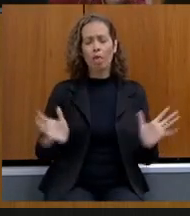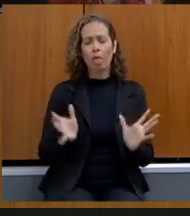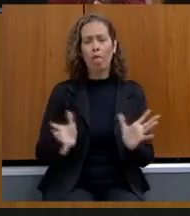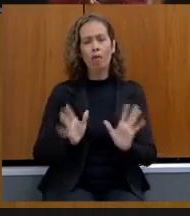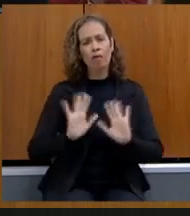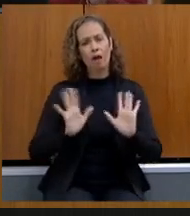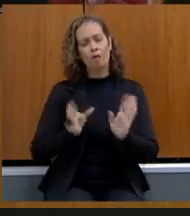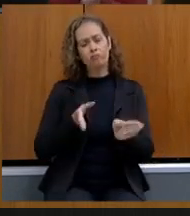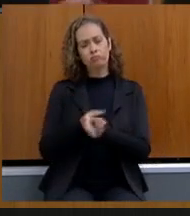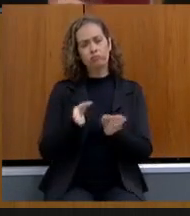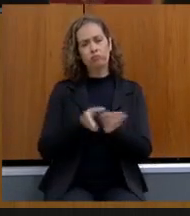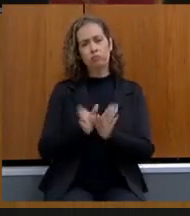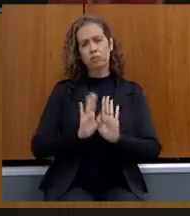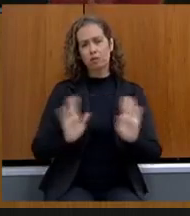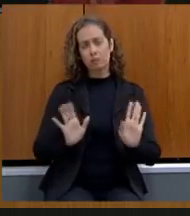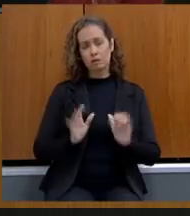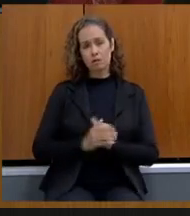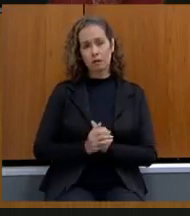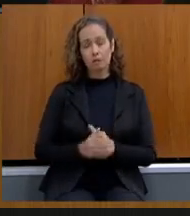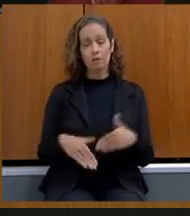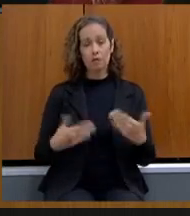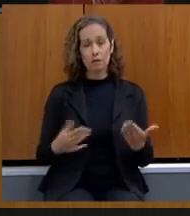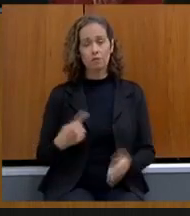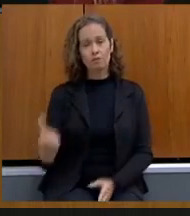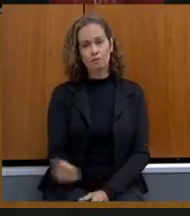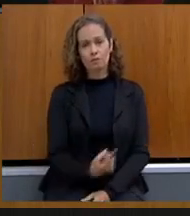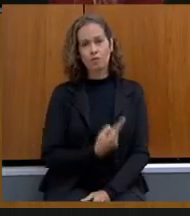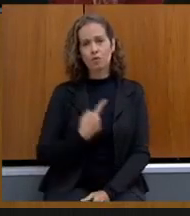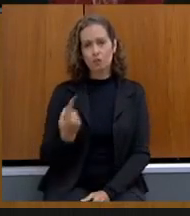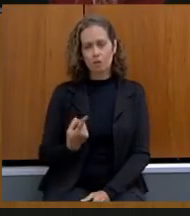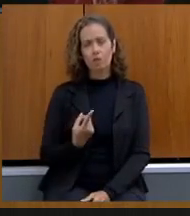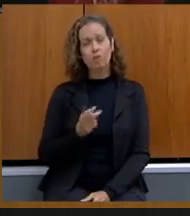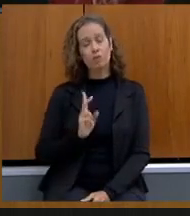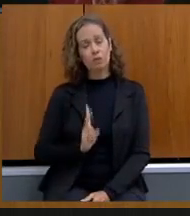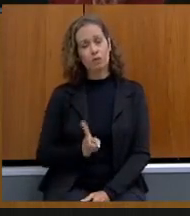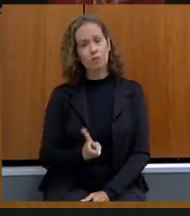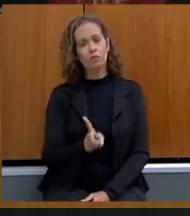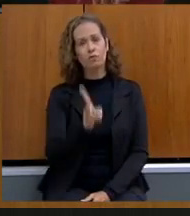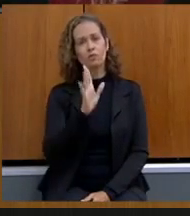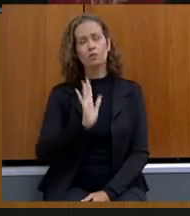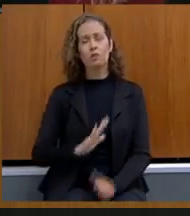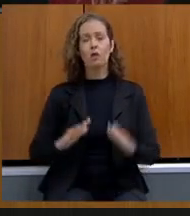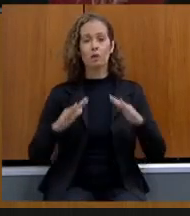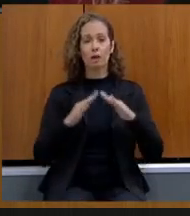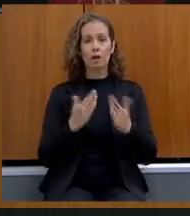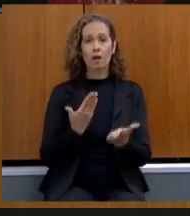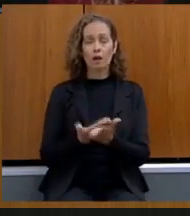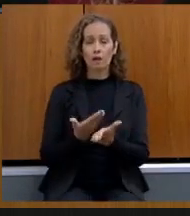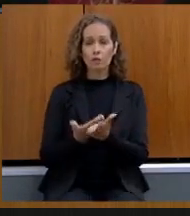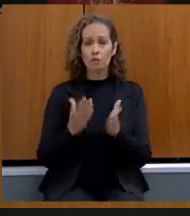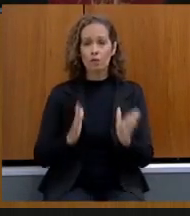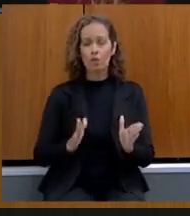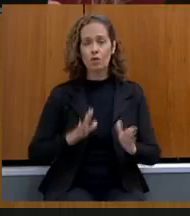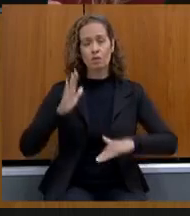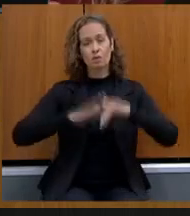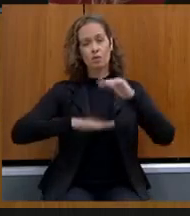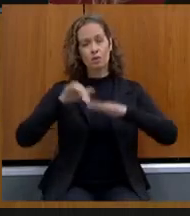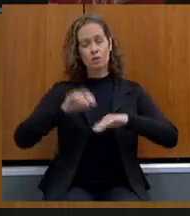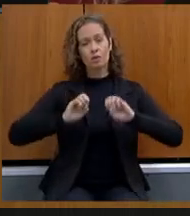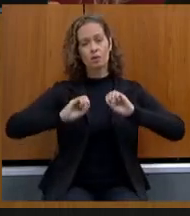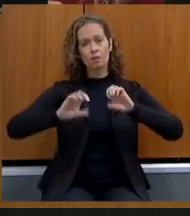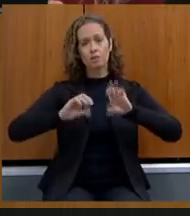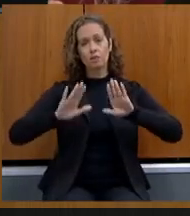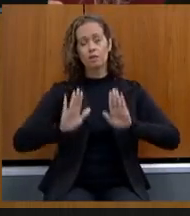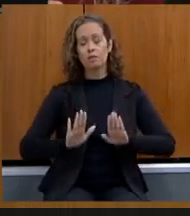orientação então de modo que nós possamos preservar a escola preservar os profissionais da educação